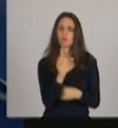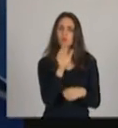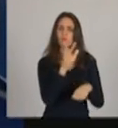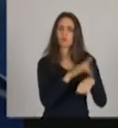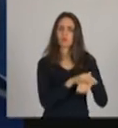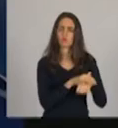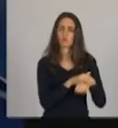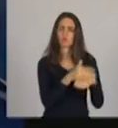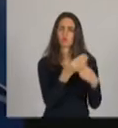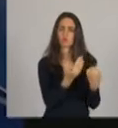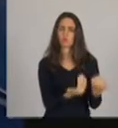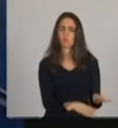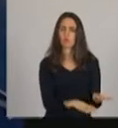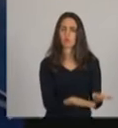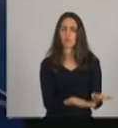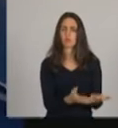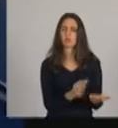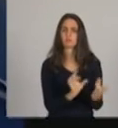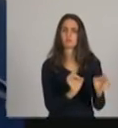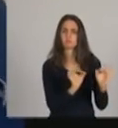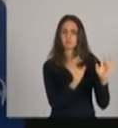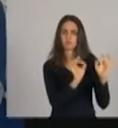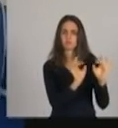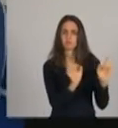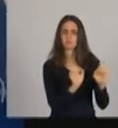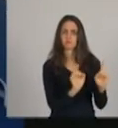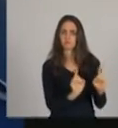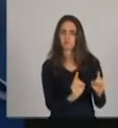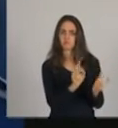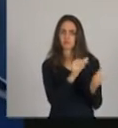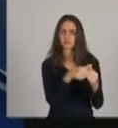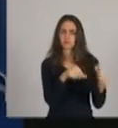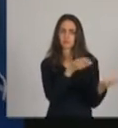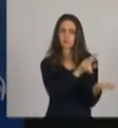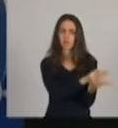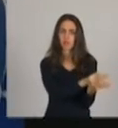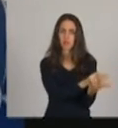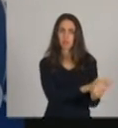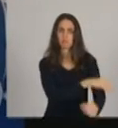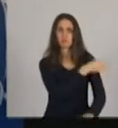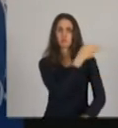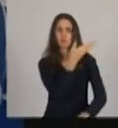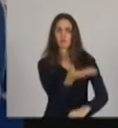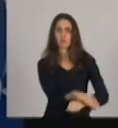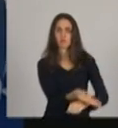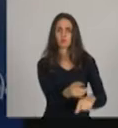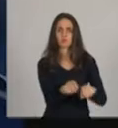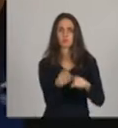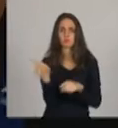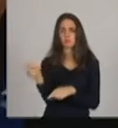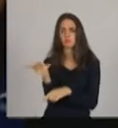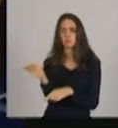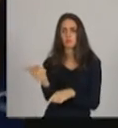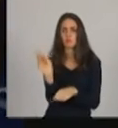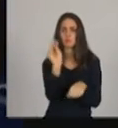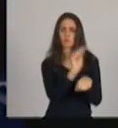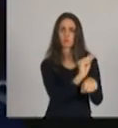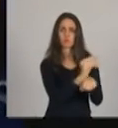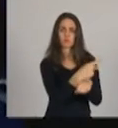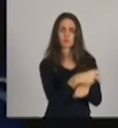crianças, os excepcionais que vivem numa cama dia e noite, mas também quem cuida